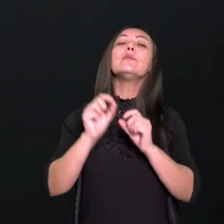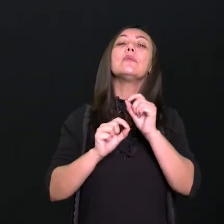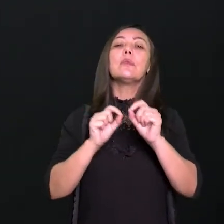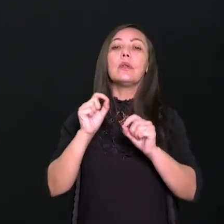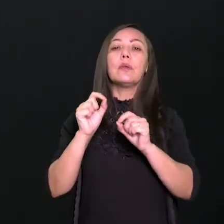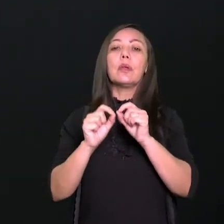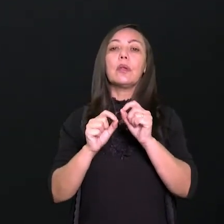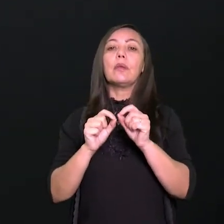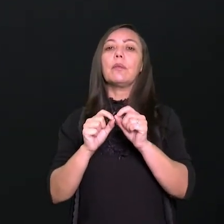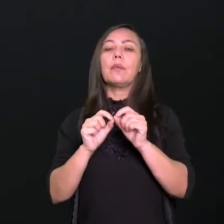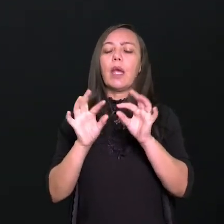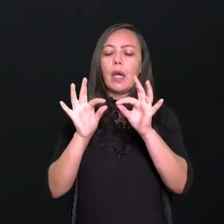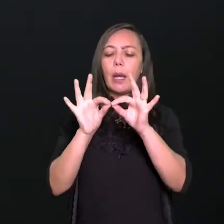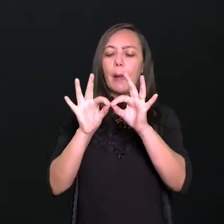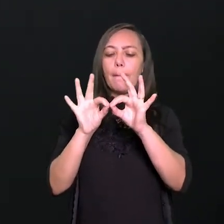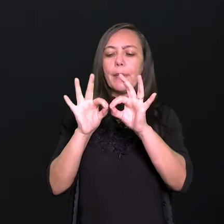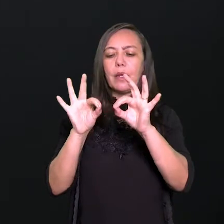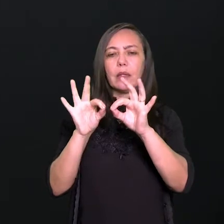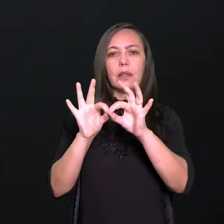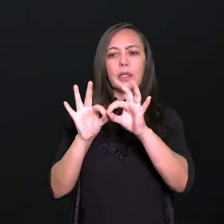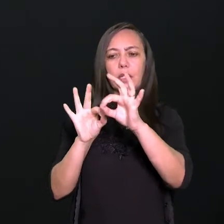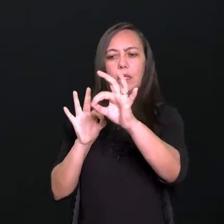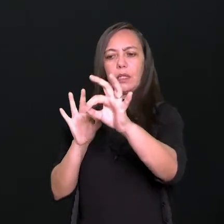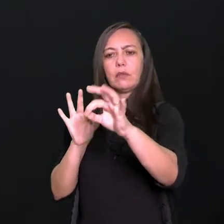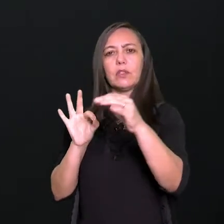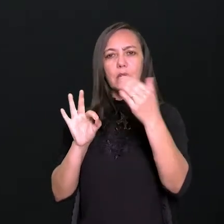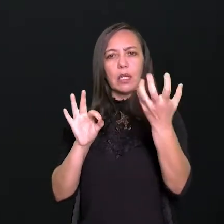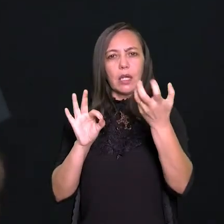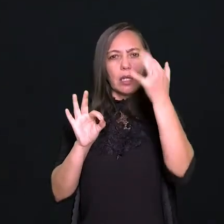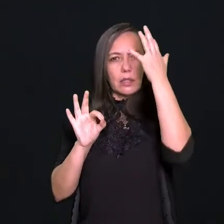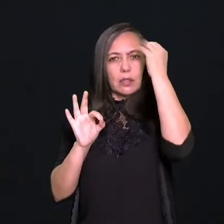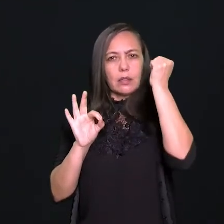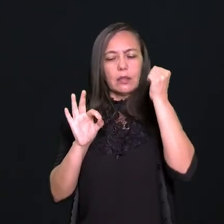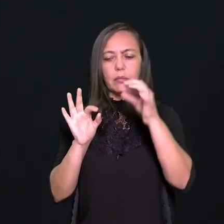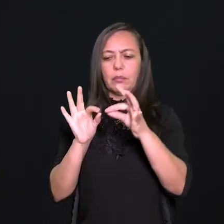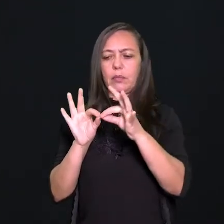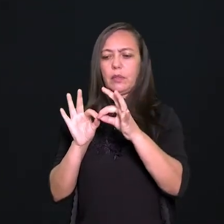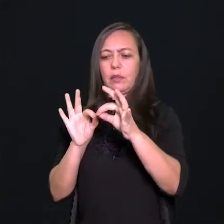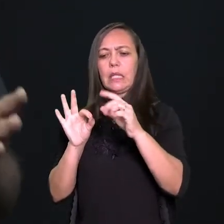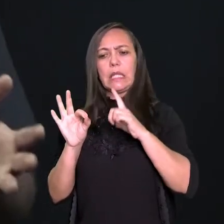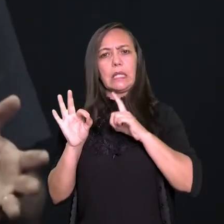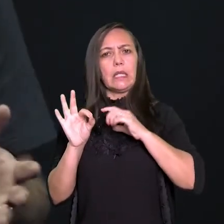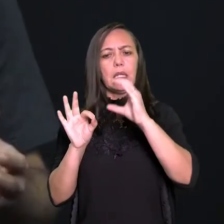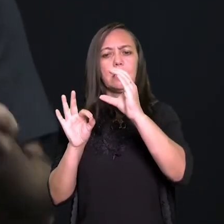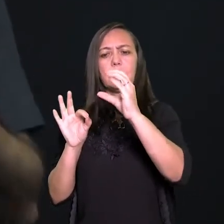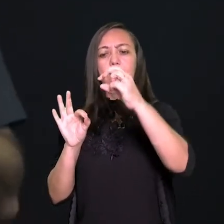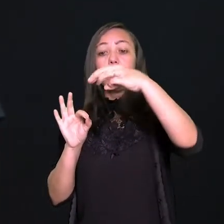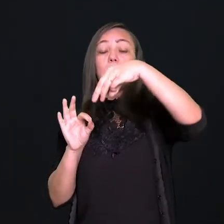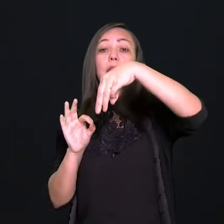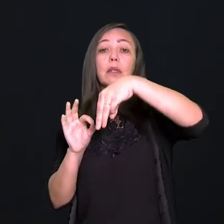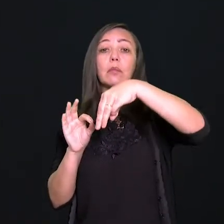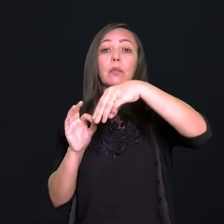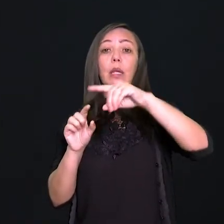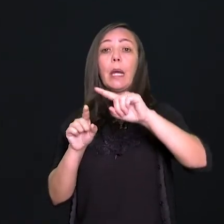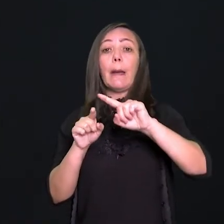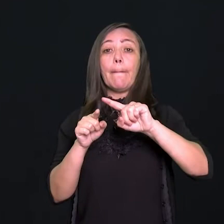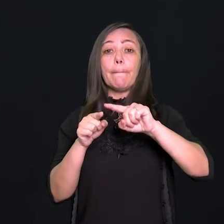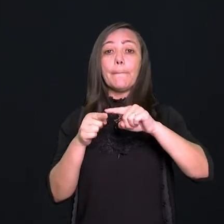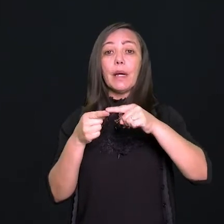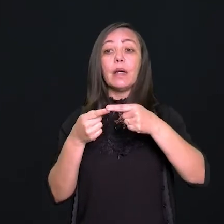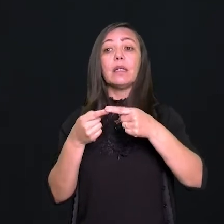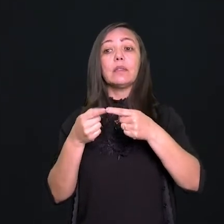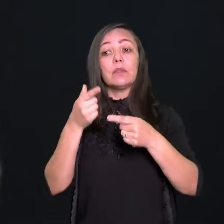onde uma certa medida que você quer determinar, ela está em centímetros, mas para que